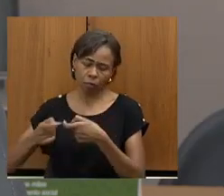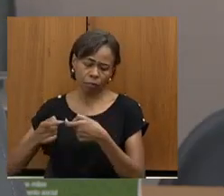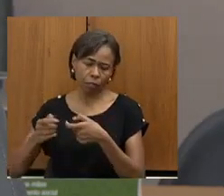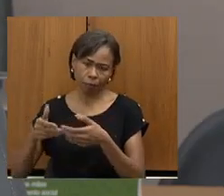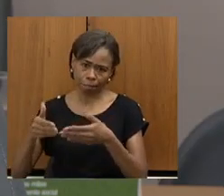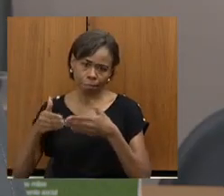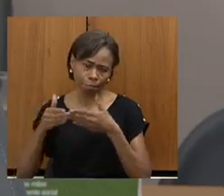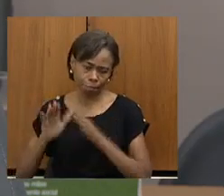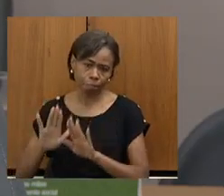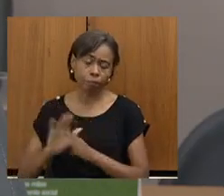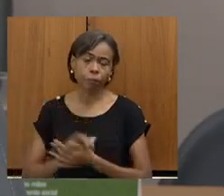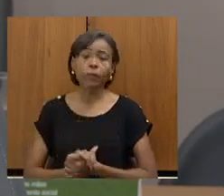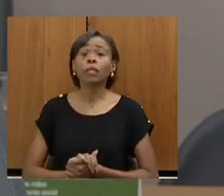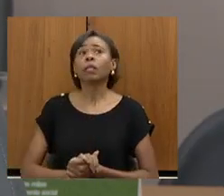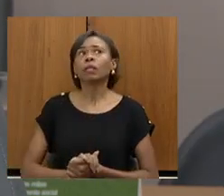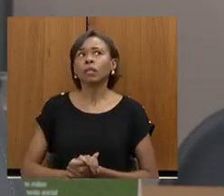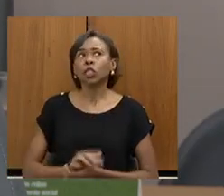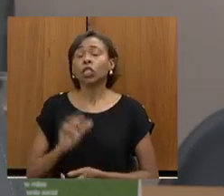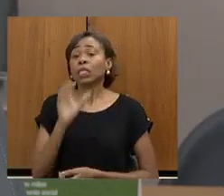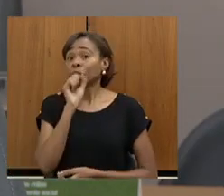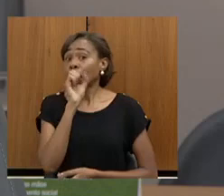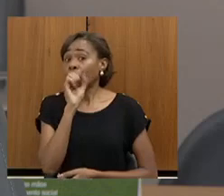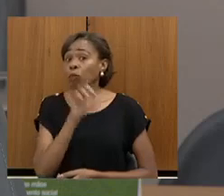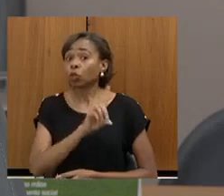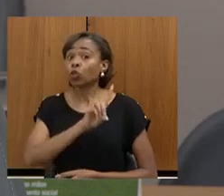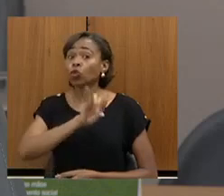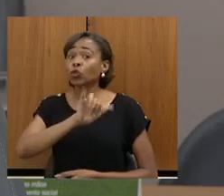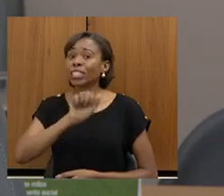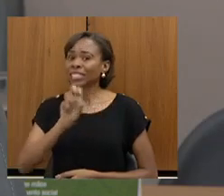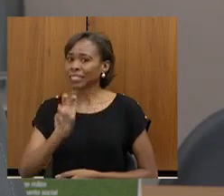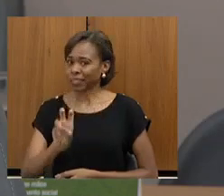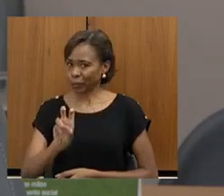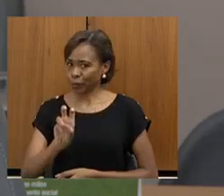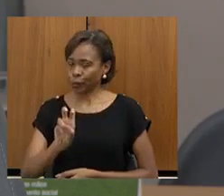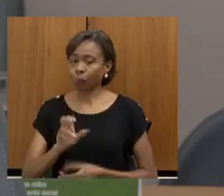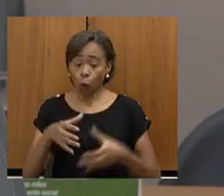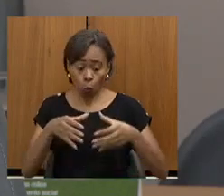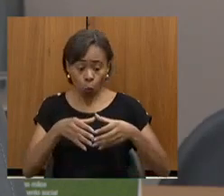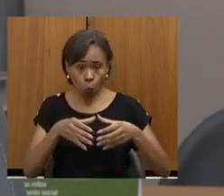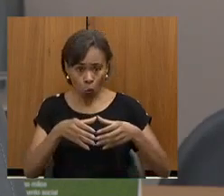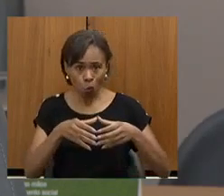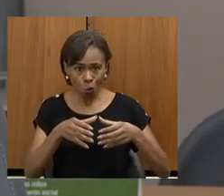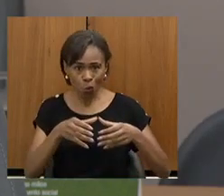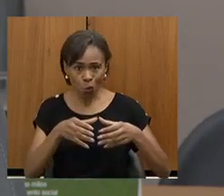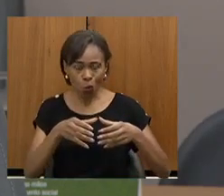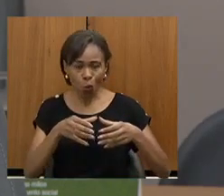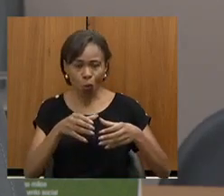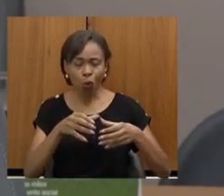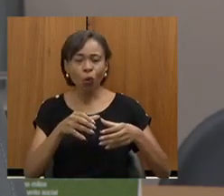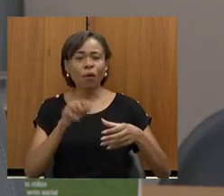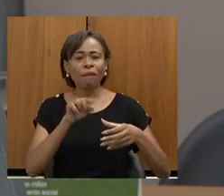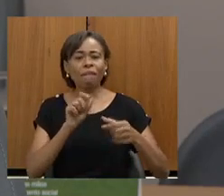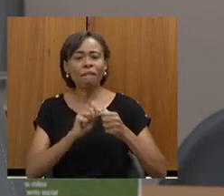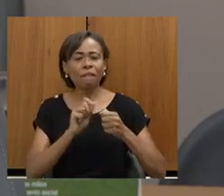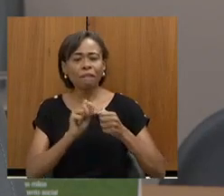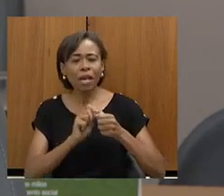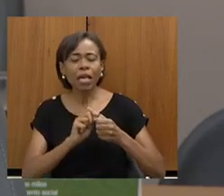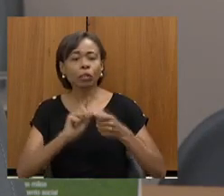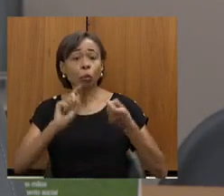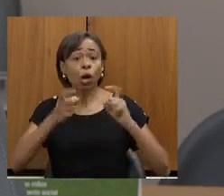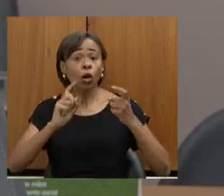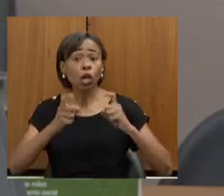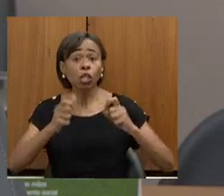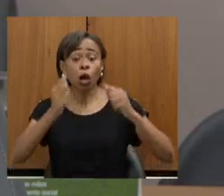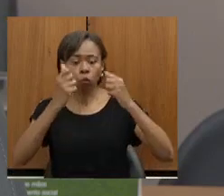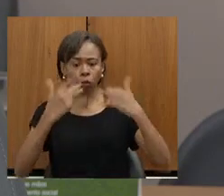No sábado, no dia 5, o Grupo Inspira fez uma reunião pública na quadra com todos os pais